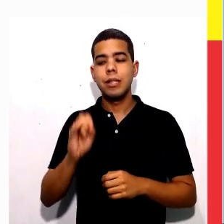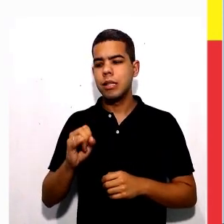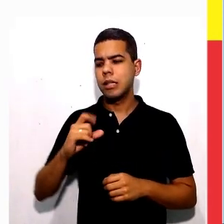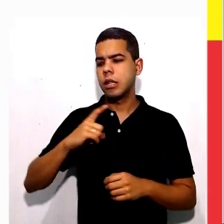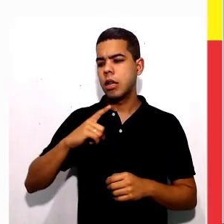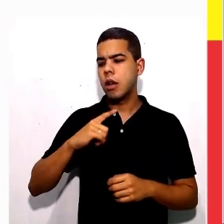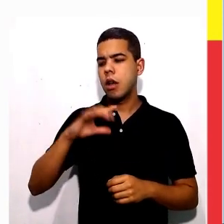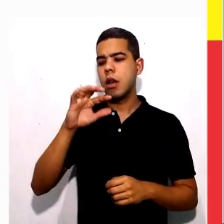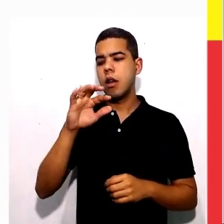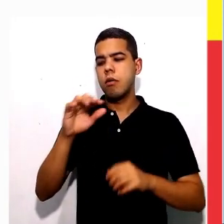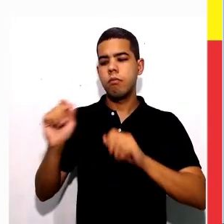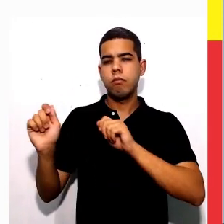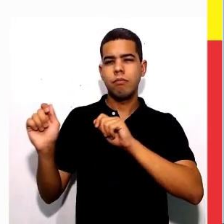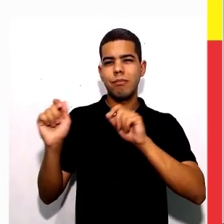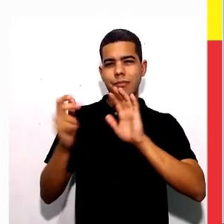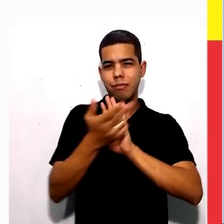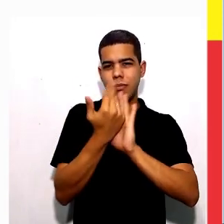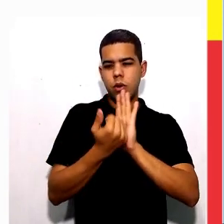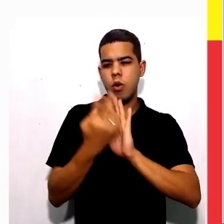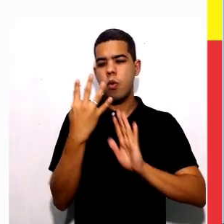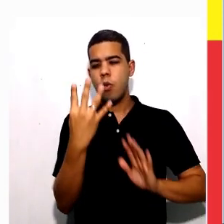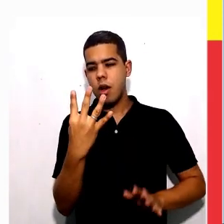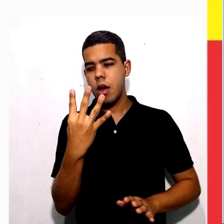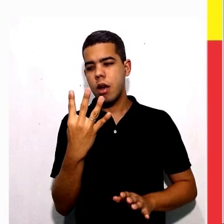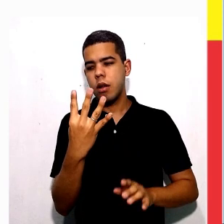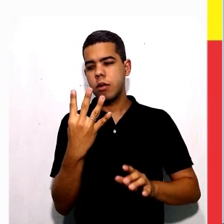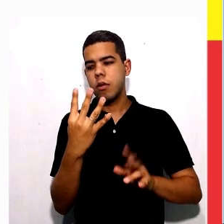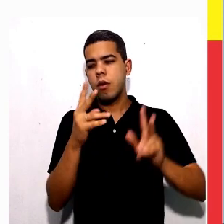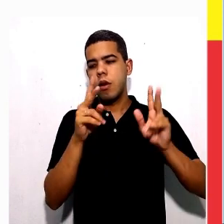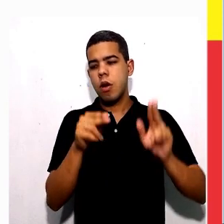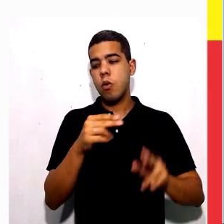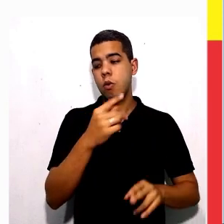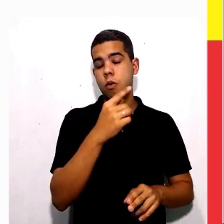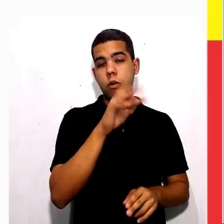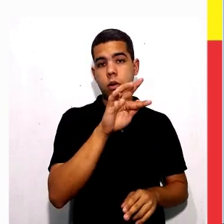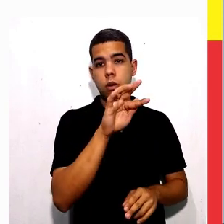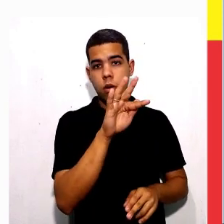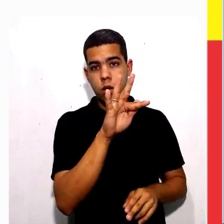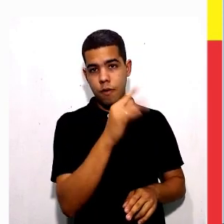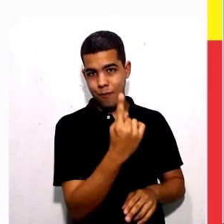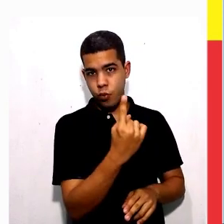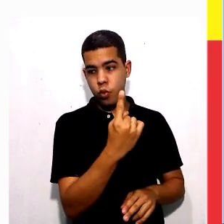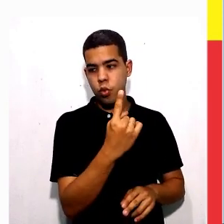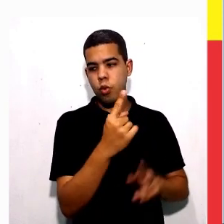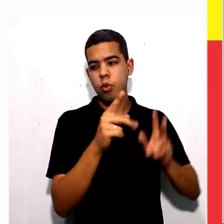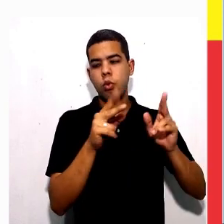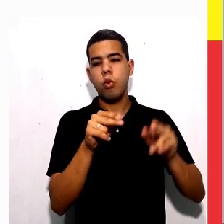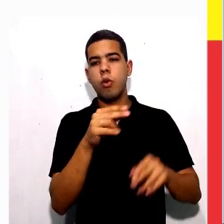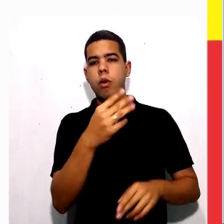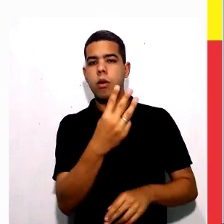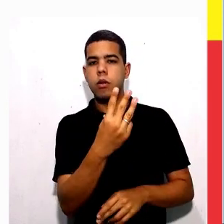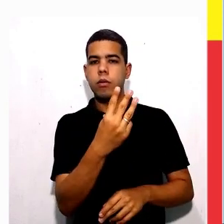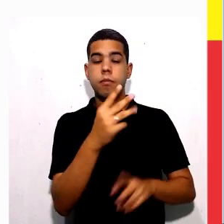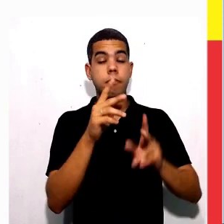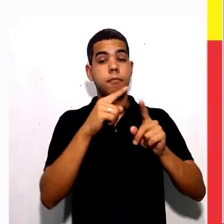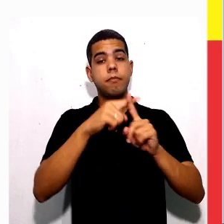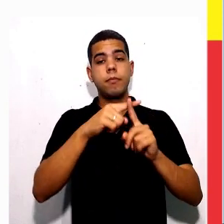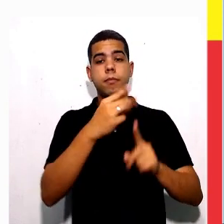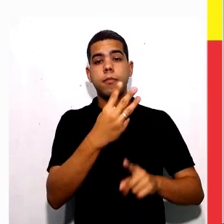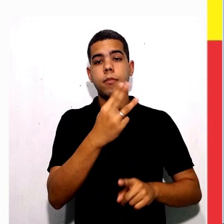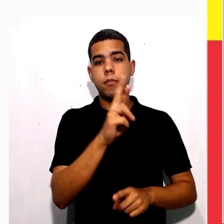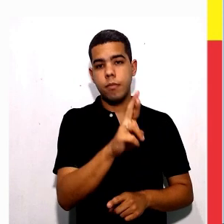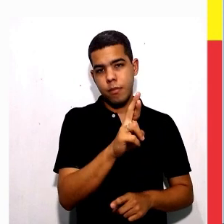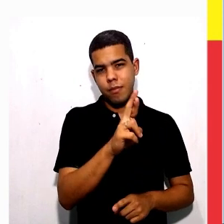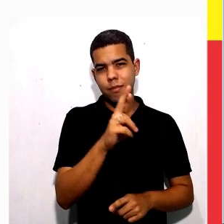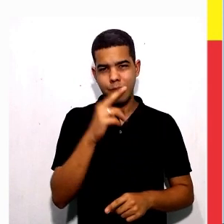primeira figura mais 3 vezes a razão. Ó. 4, 3R. 4, 3R. A figura 3,